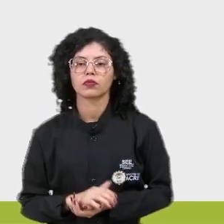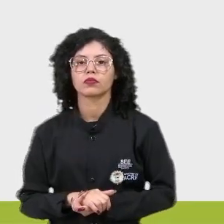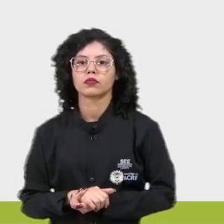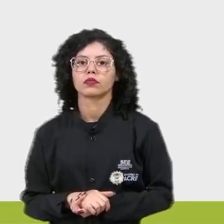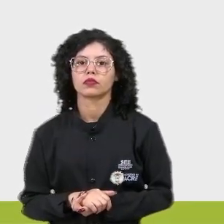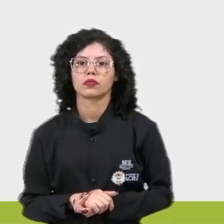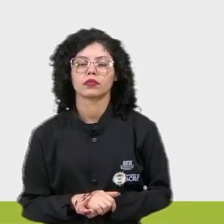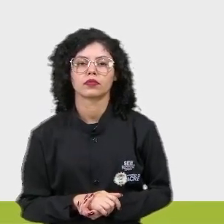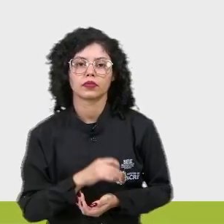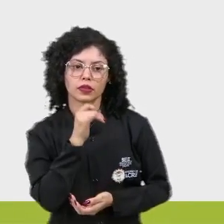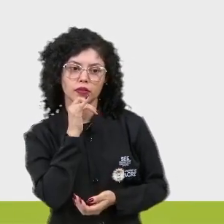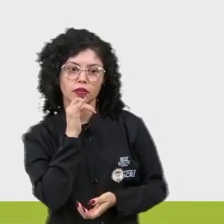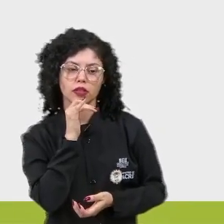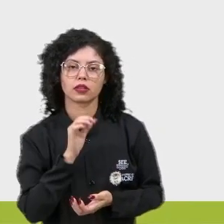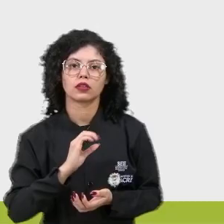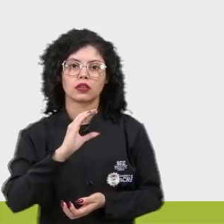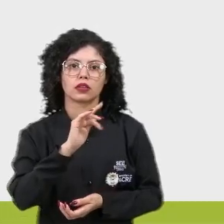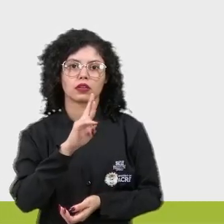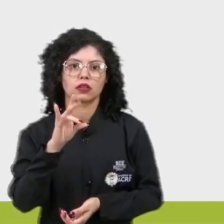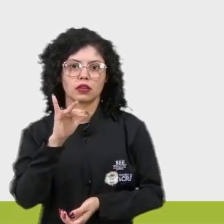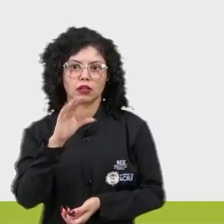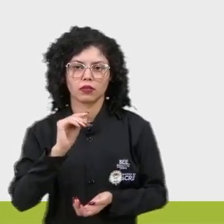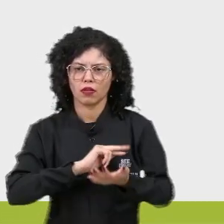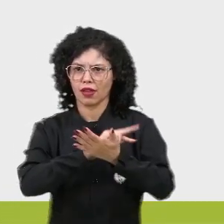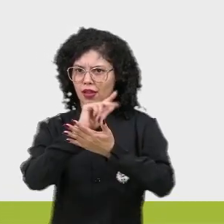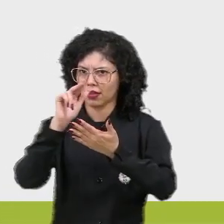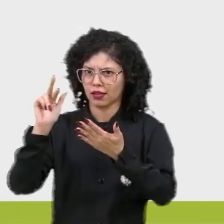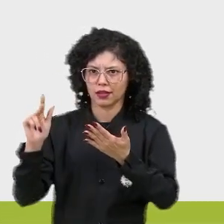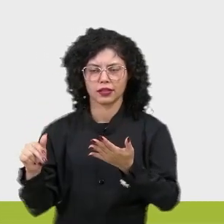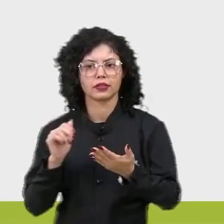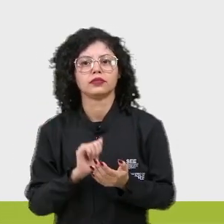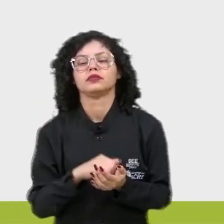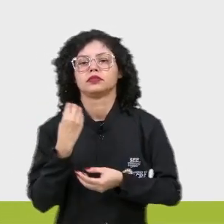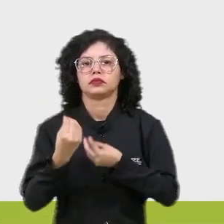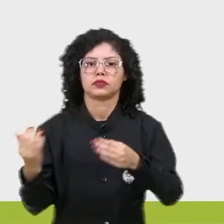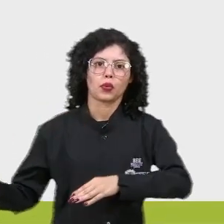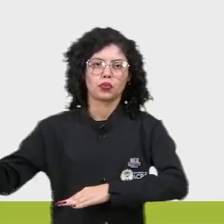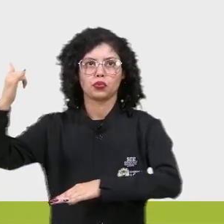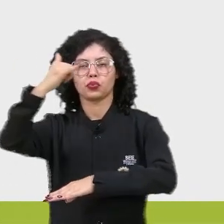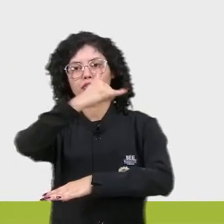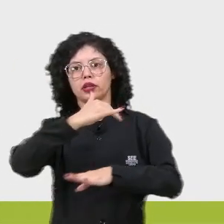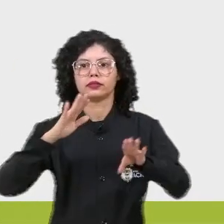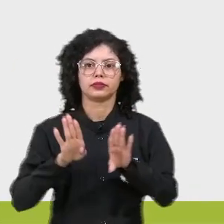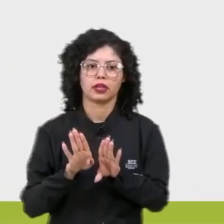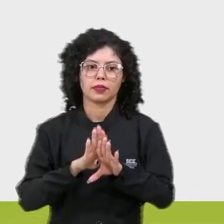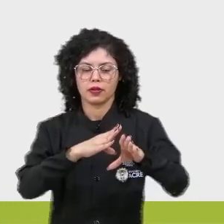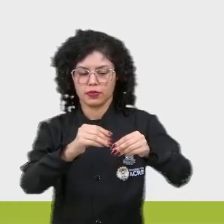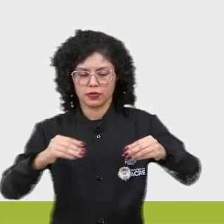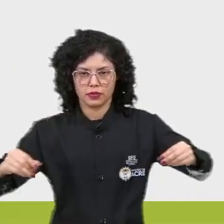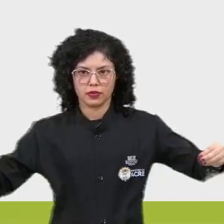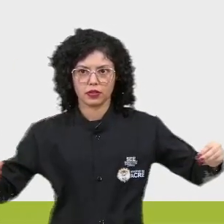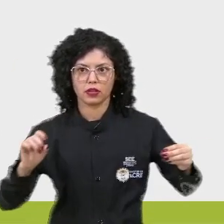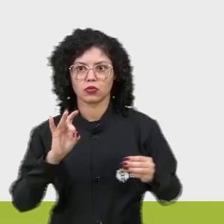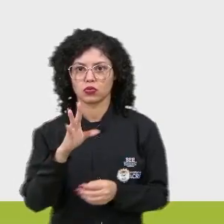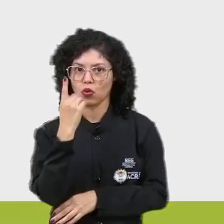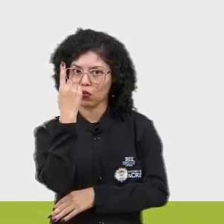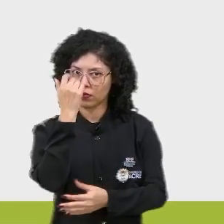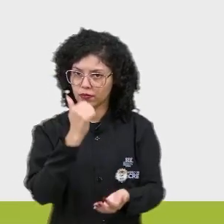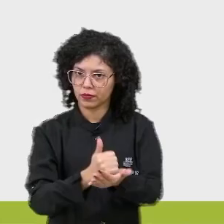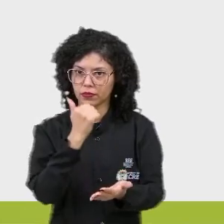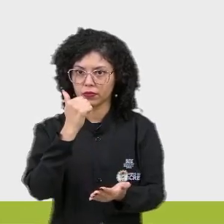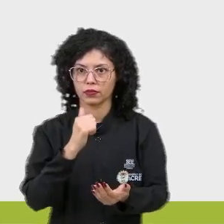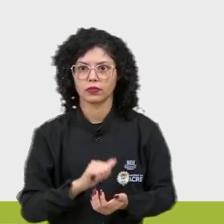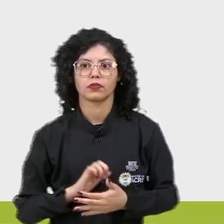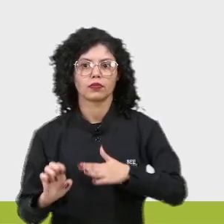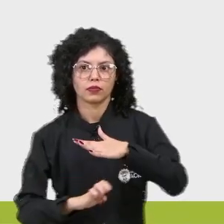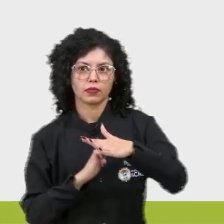eu posso dar o exemplo dos Correios, né? Então, tem vários modais, tanto pela parte aérea quanto pela parte terrestre, e apenas um contrato feito